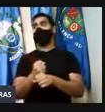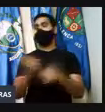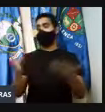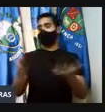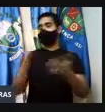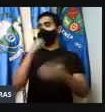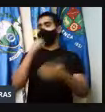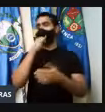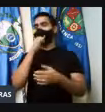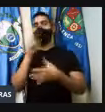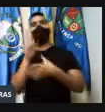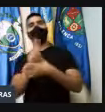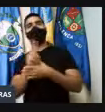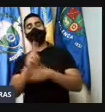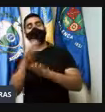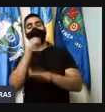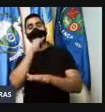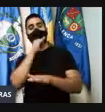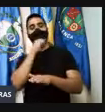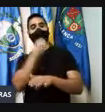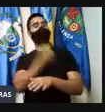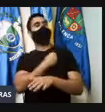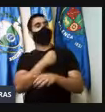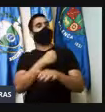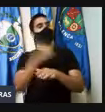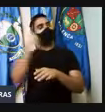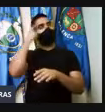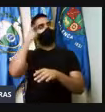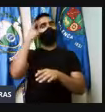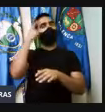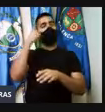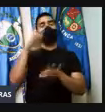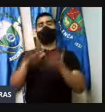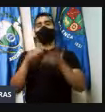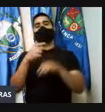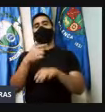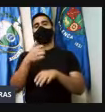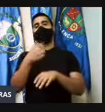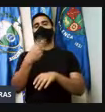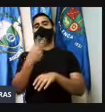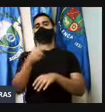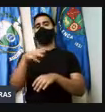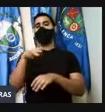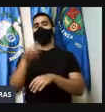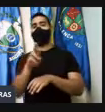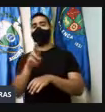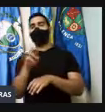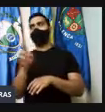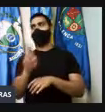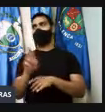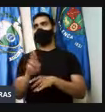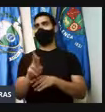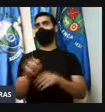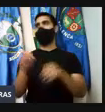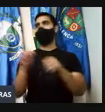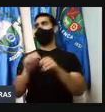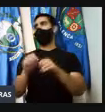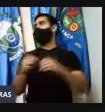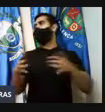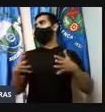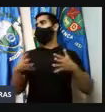por exemplo, Valença, um exemplo, número fictício. Vai ser preciso investir 2 bilhões de reais para poder fazer tudo,